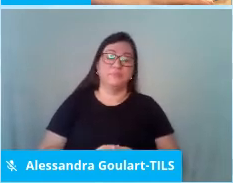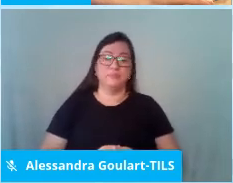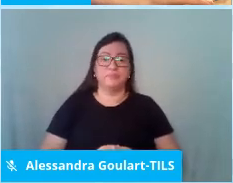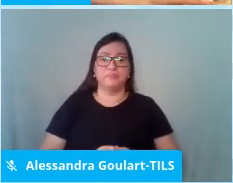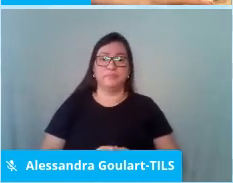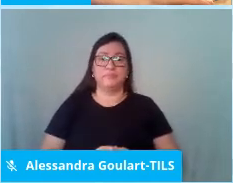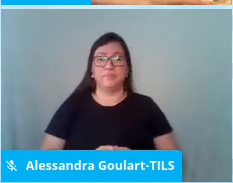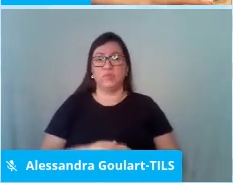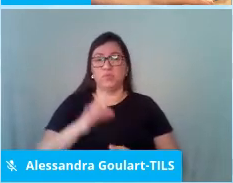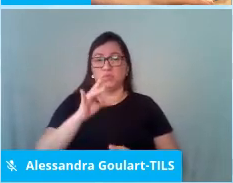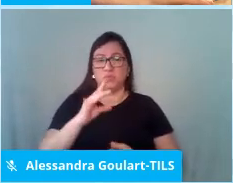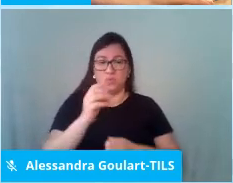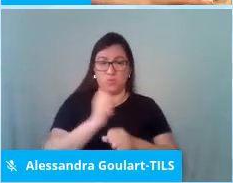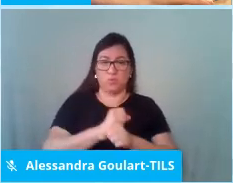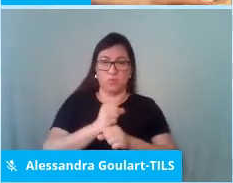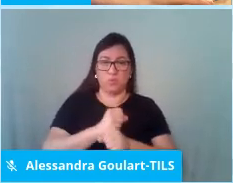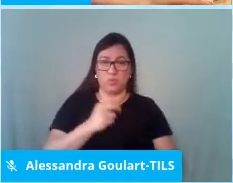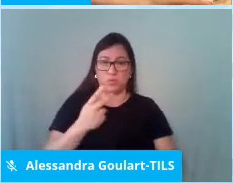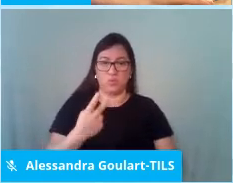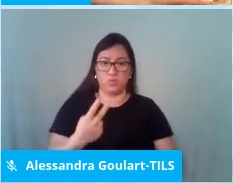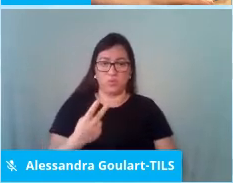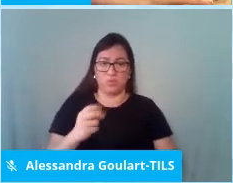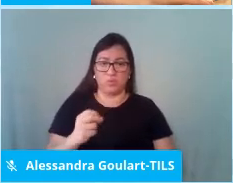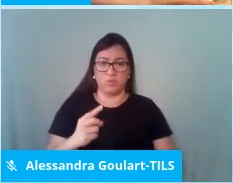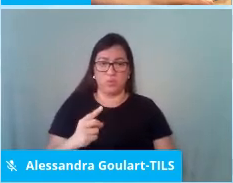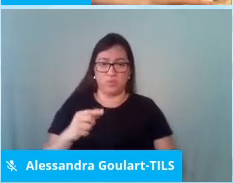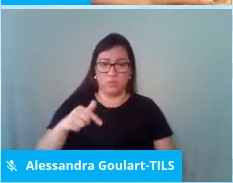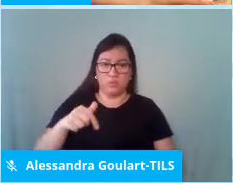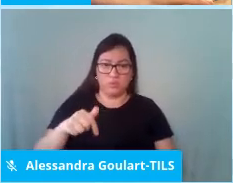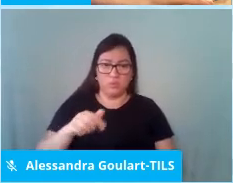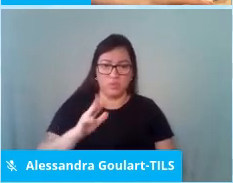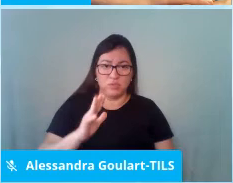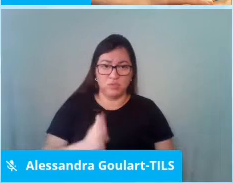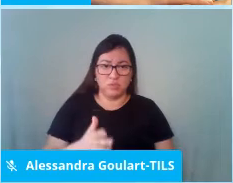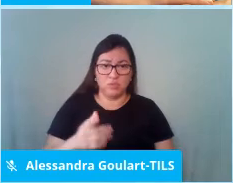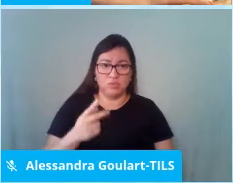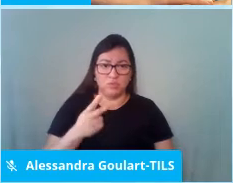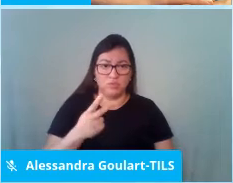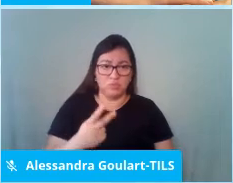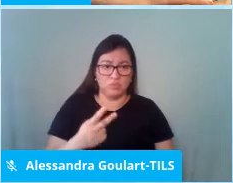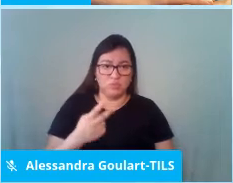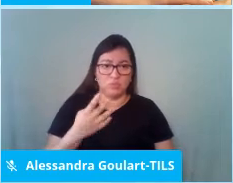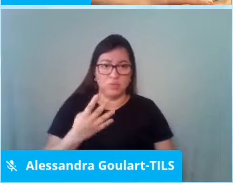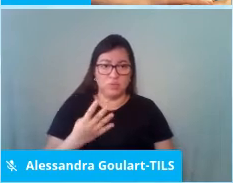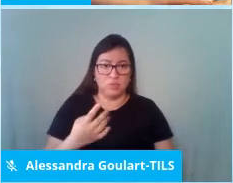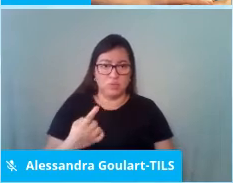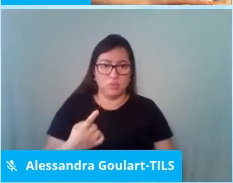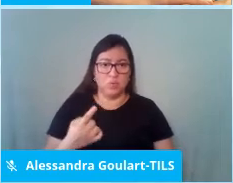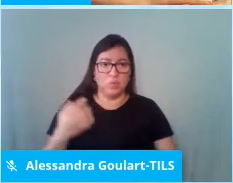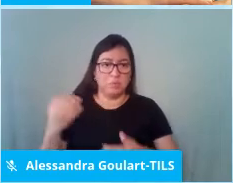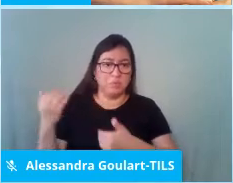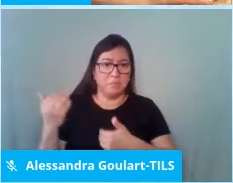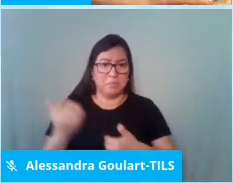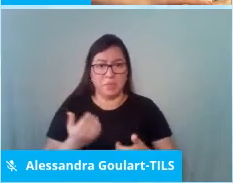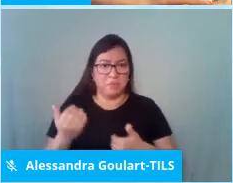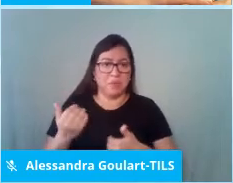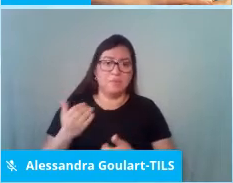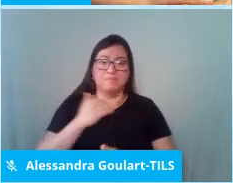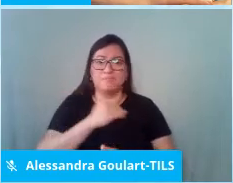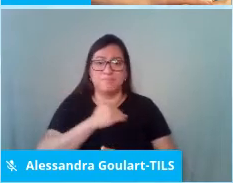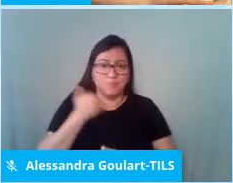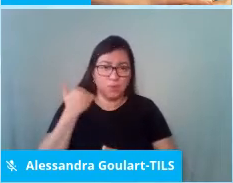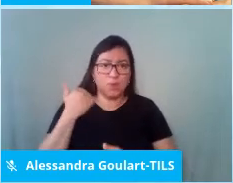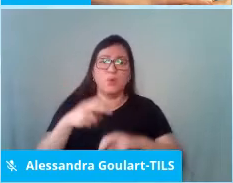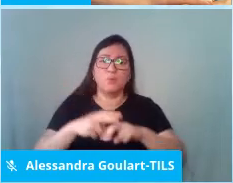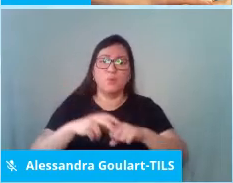em 2017, 241 bebês morreram diretamente pela